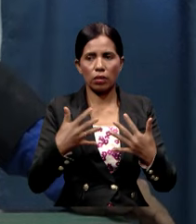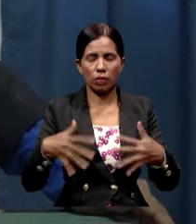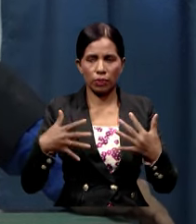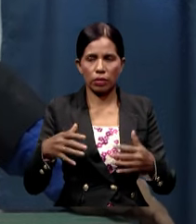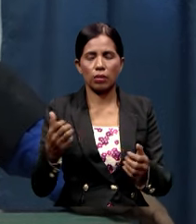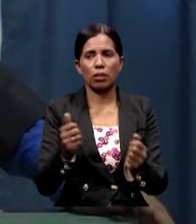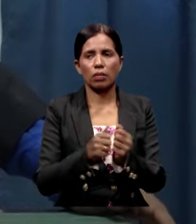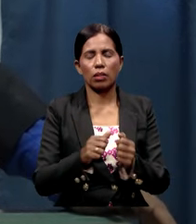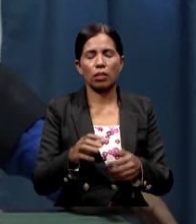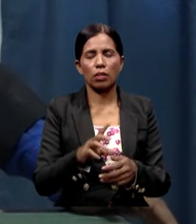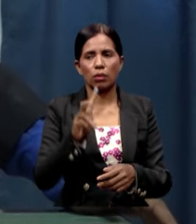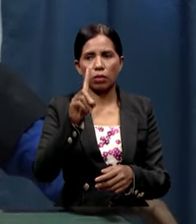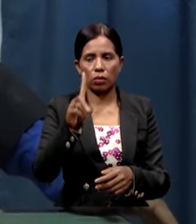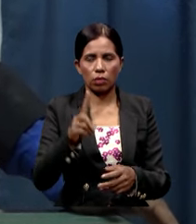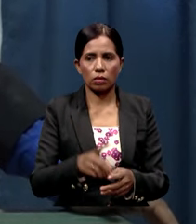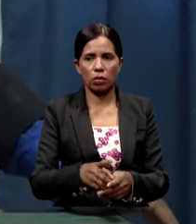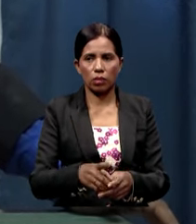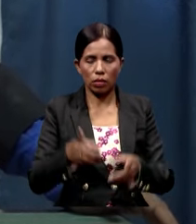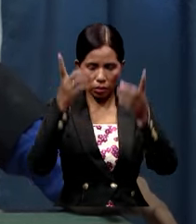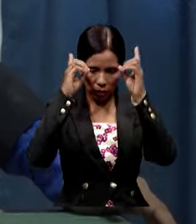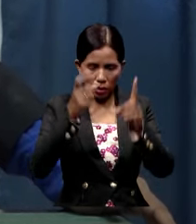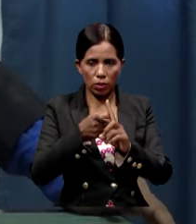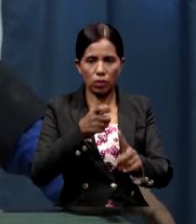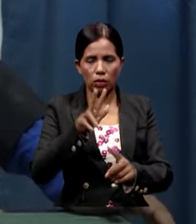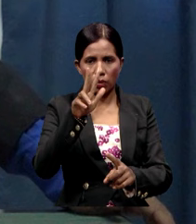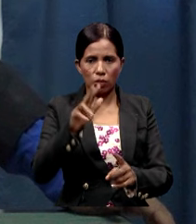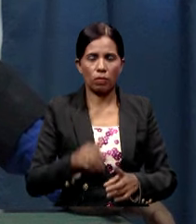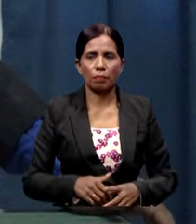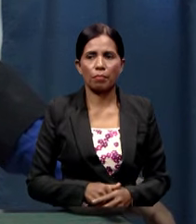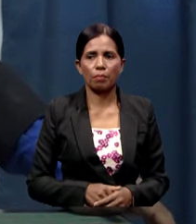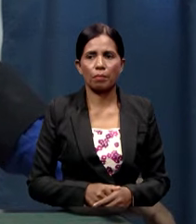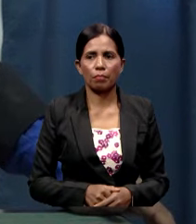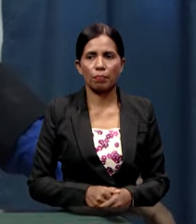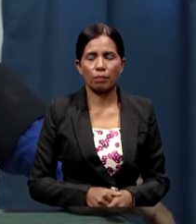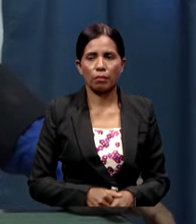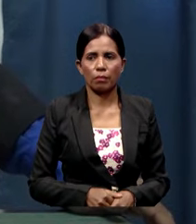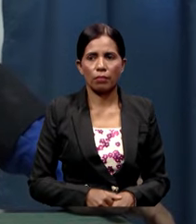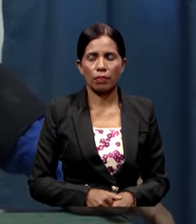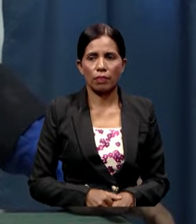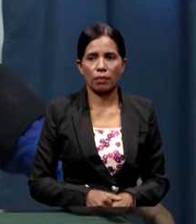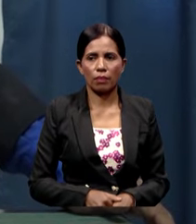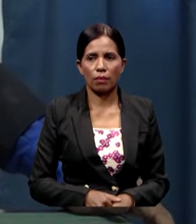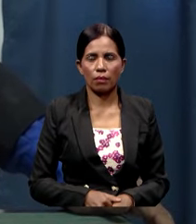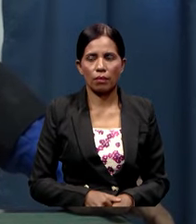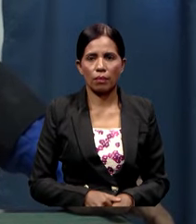1. Lembra, grau não define, ele se faz todo, né? Agora, ida fale